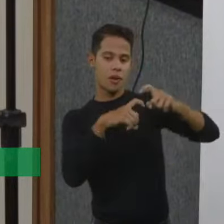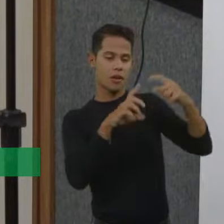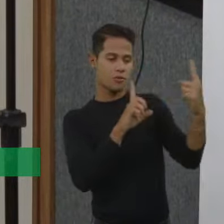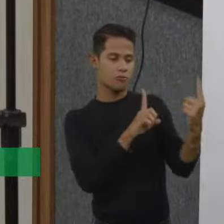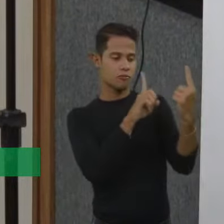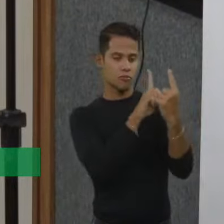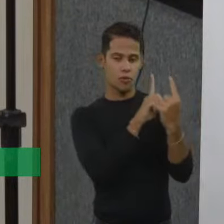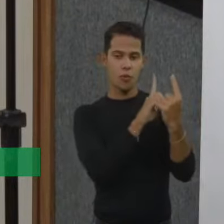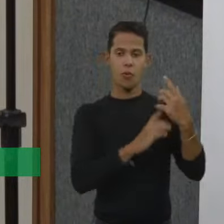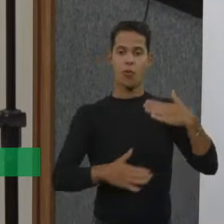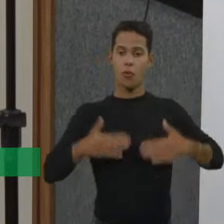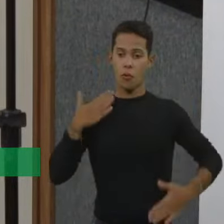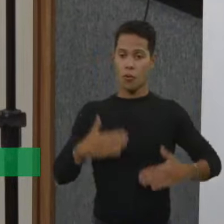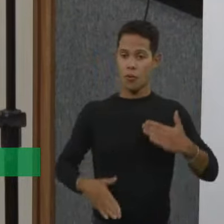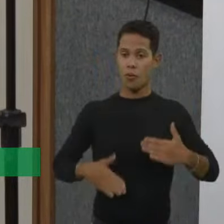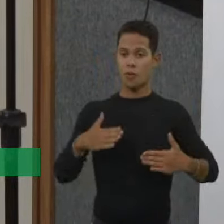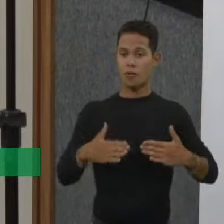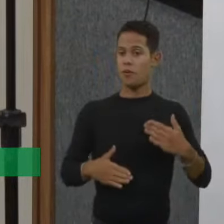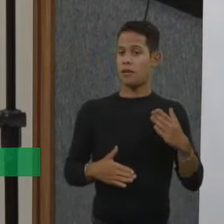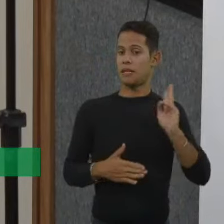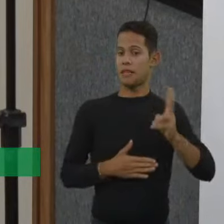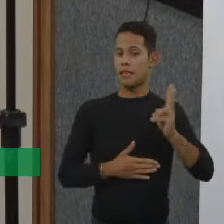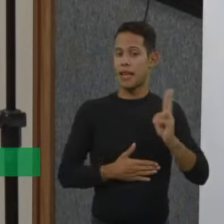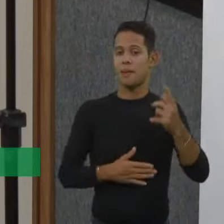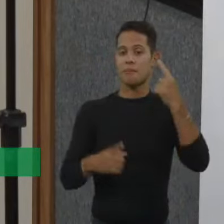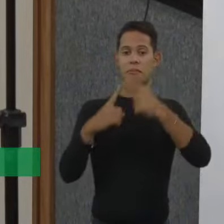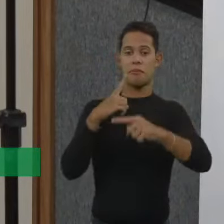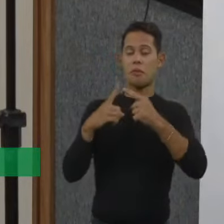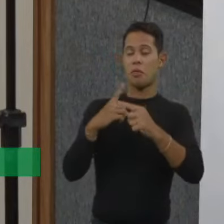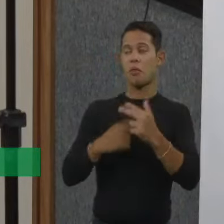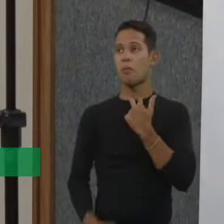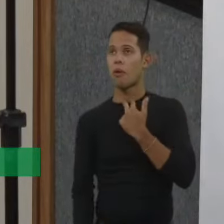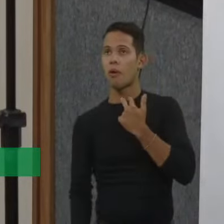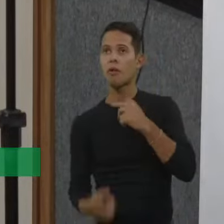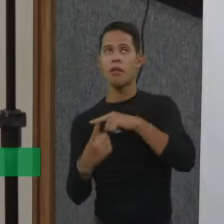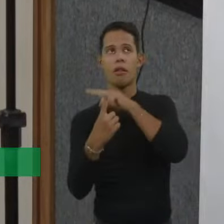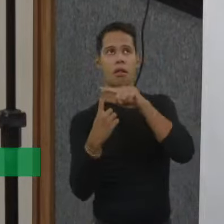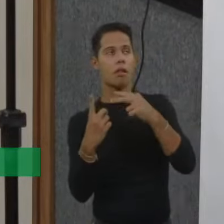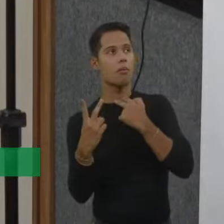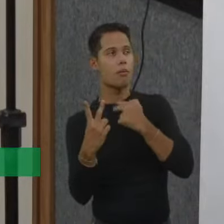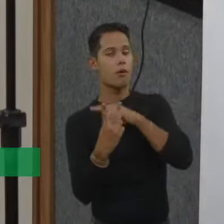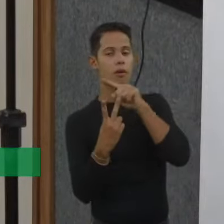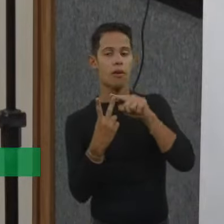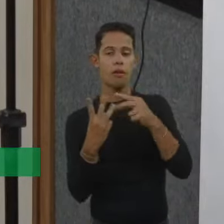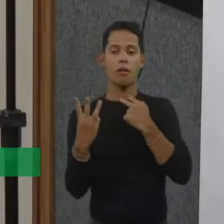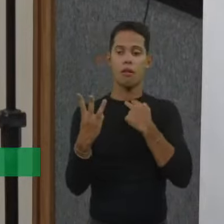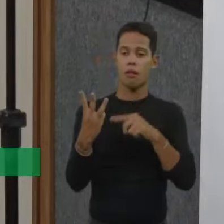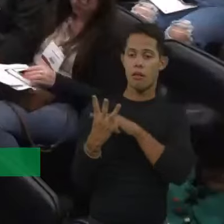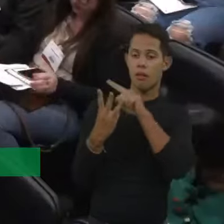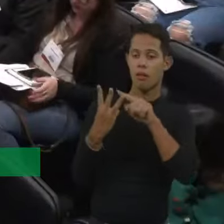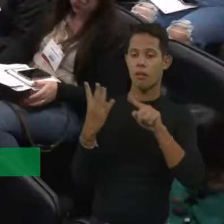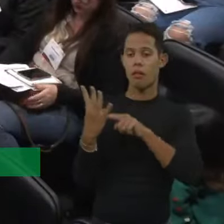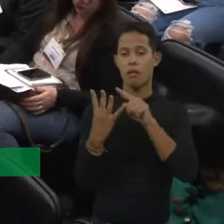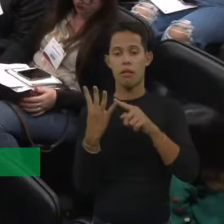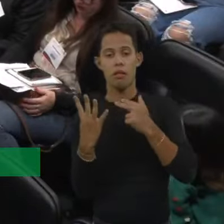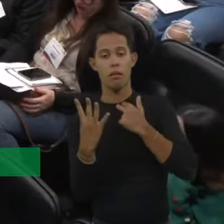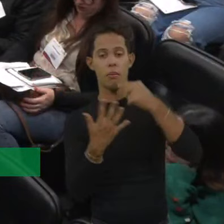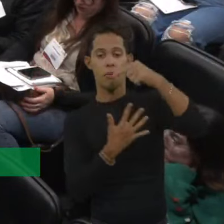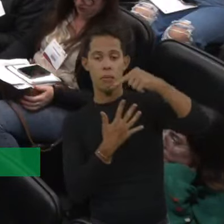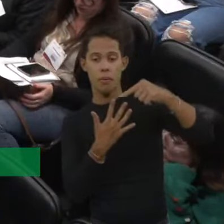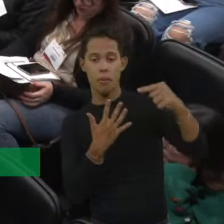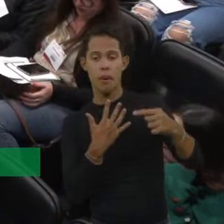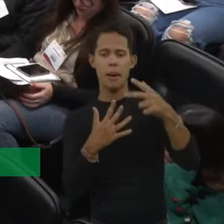proíbe, né? Não pode isso, não pode aquilo, não pode ir lá, não pode comer, não pode, não pode, não pode. De tanto não pode, a gente acaba se sentindo incapacitante